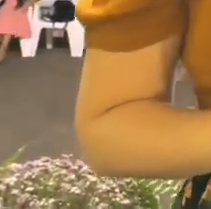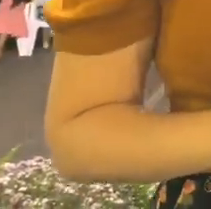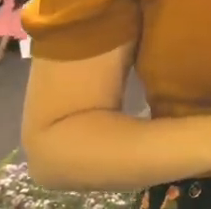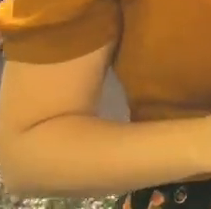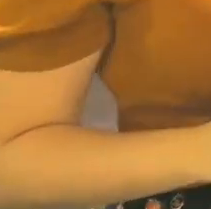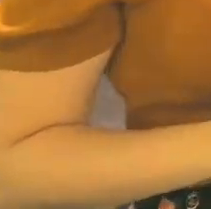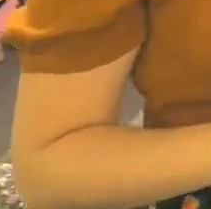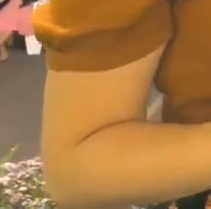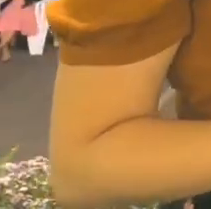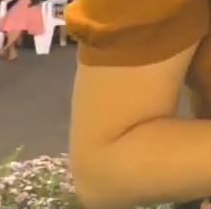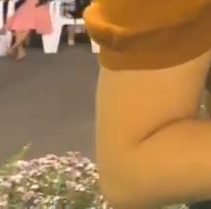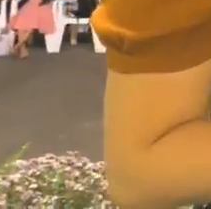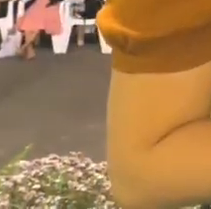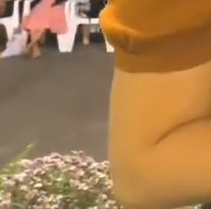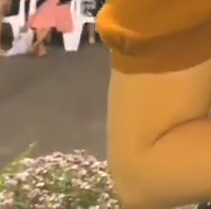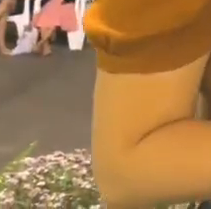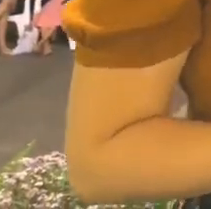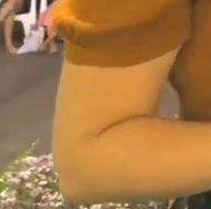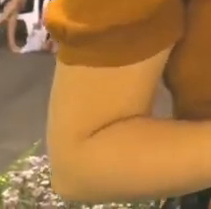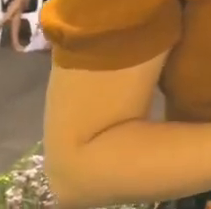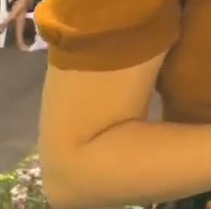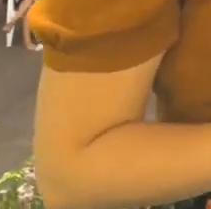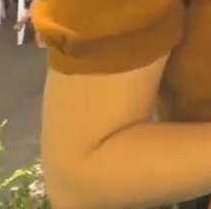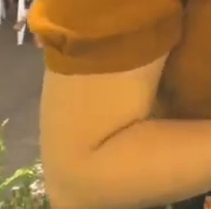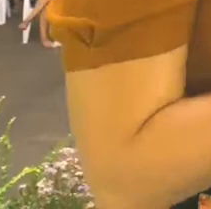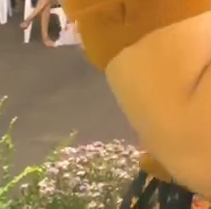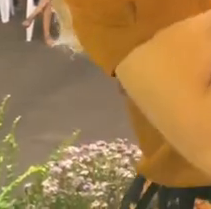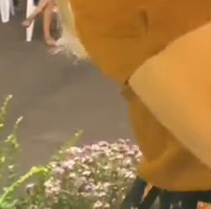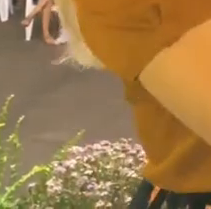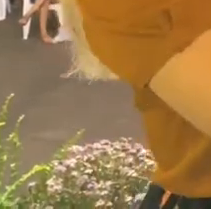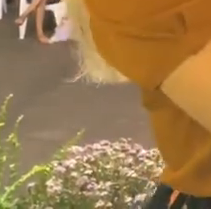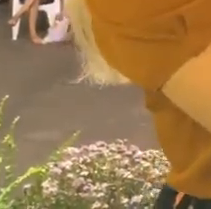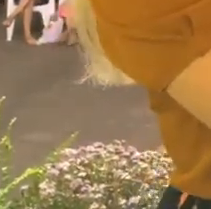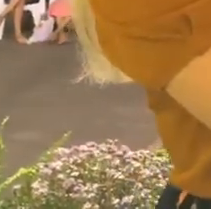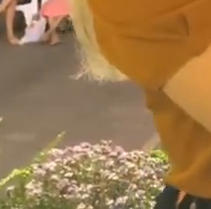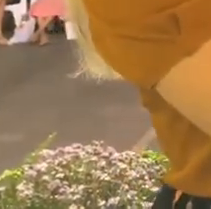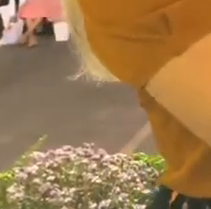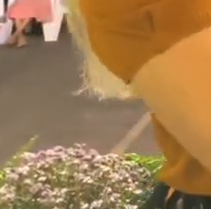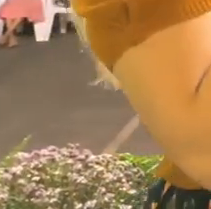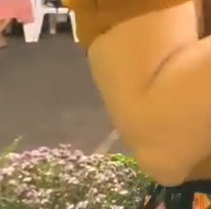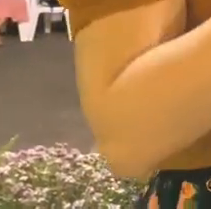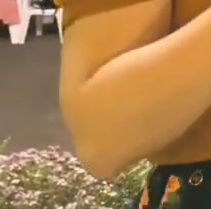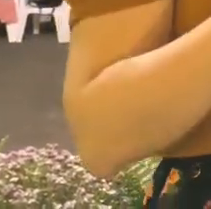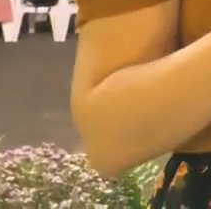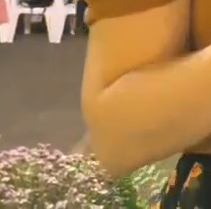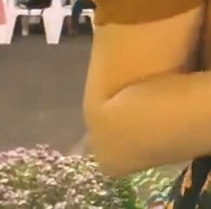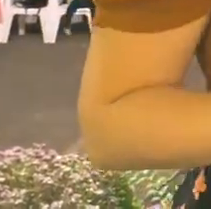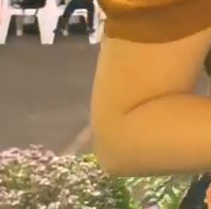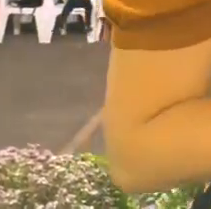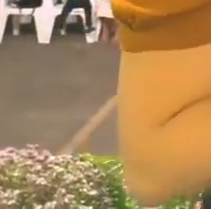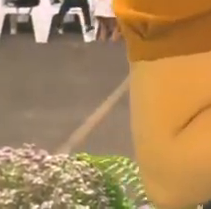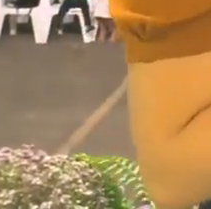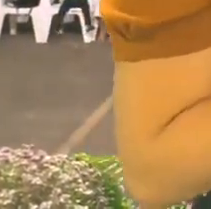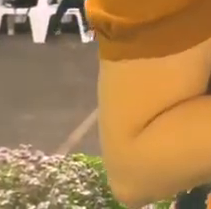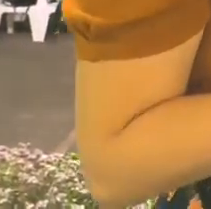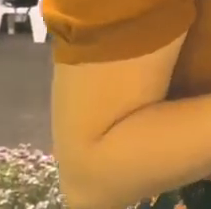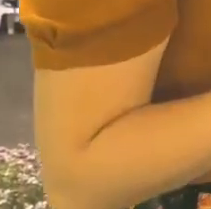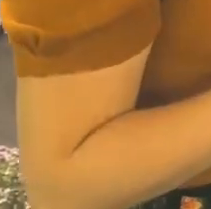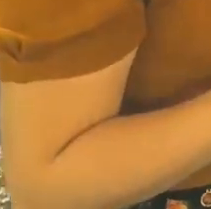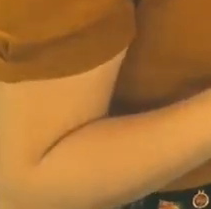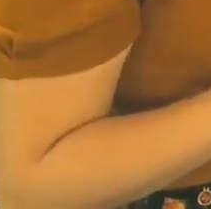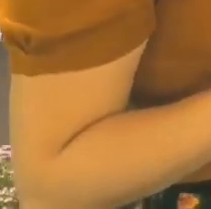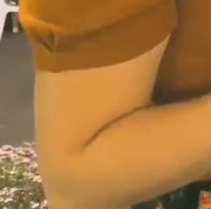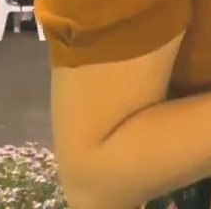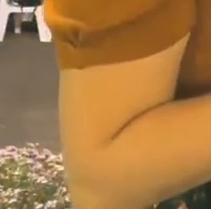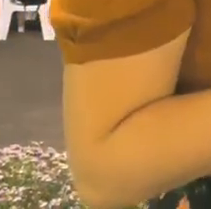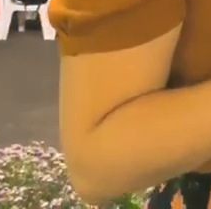e aqui ó já tem muitas pessoas participando com a gente no YouTube Eu já pedi para compartilhar isso mesmo já começa a compartilhar eu quero mandar até um abraço aqui